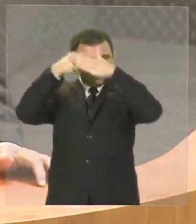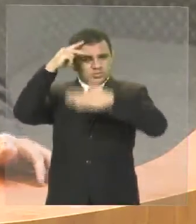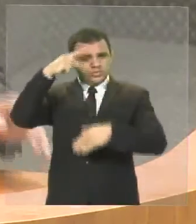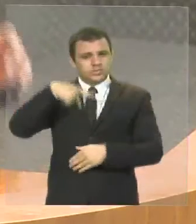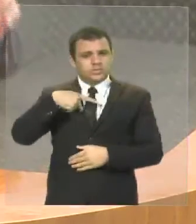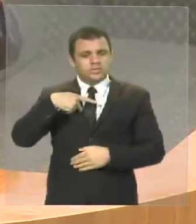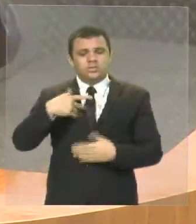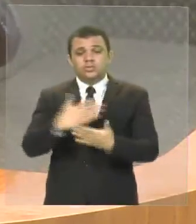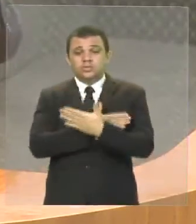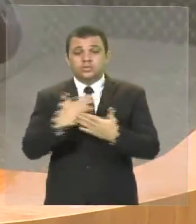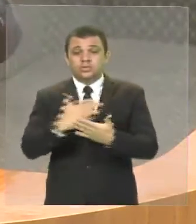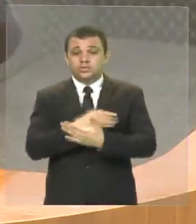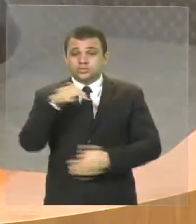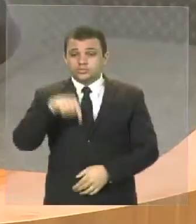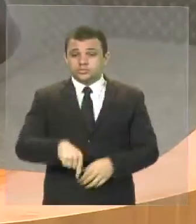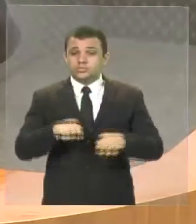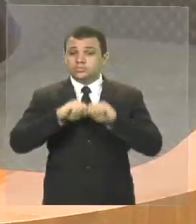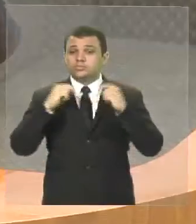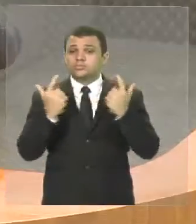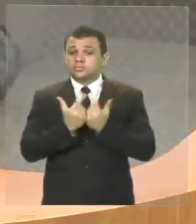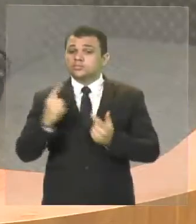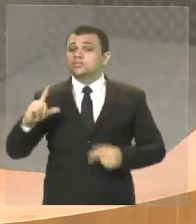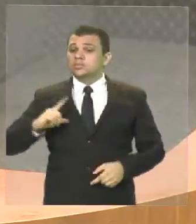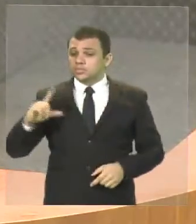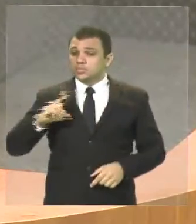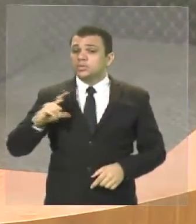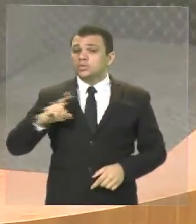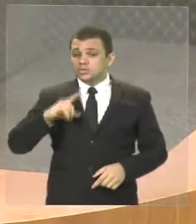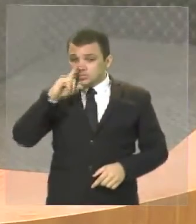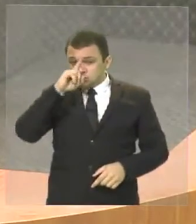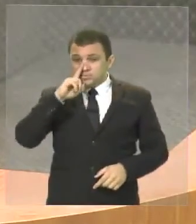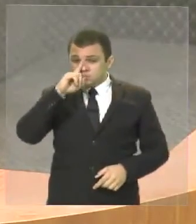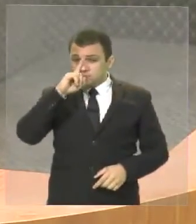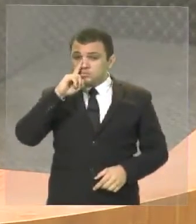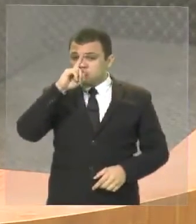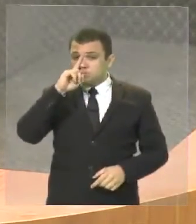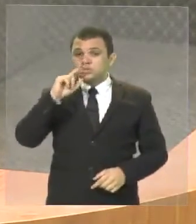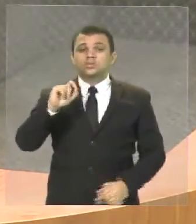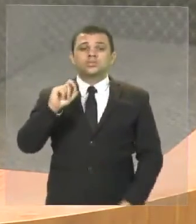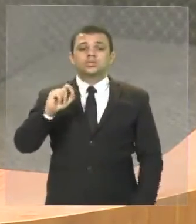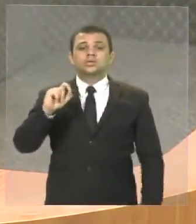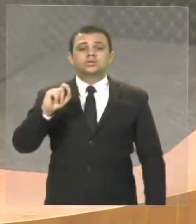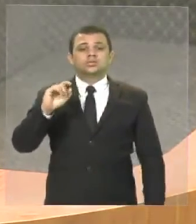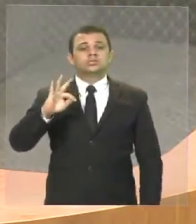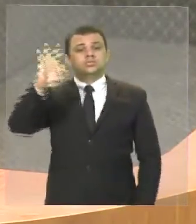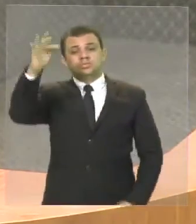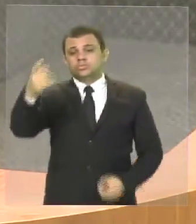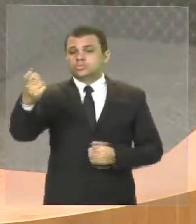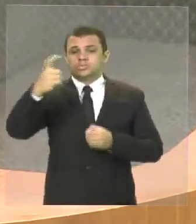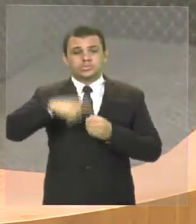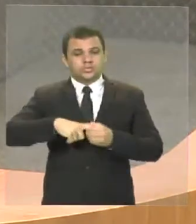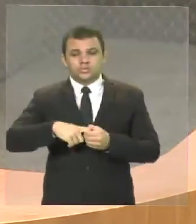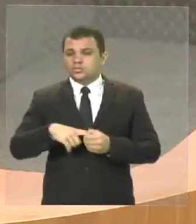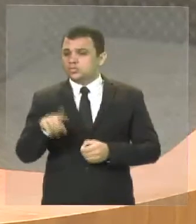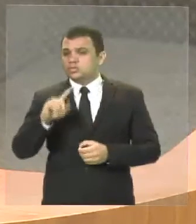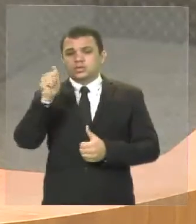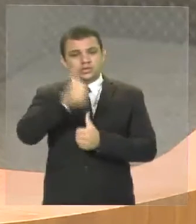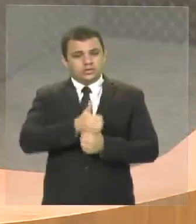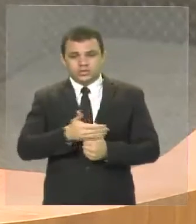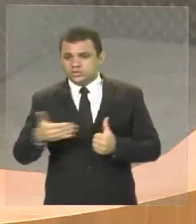nesta casa fadados a não retornar e a não renovar o seu